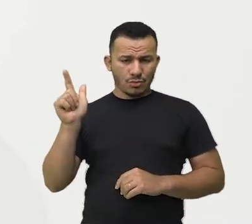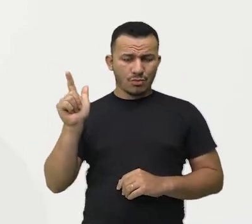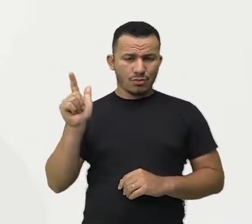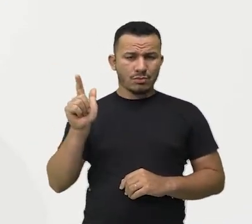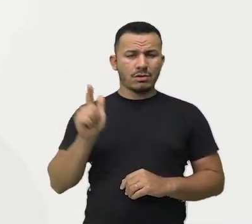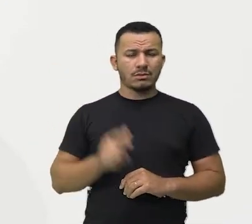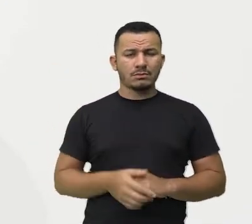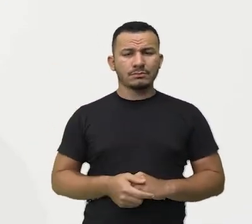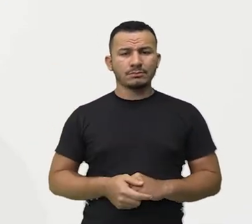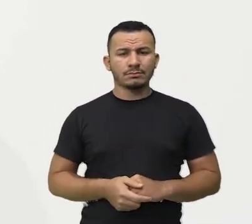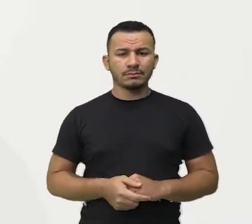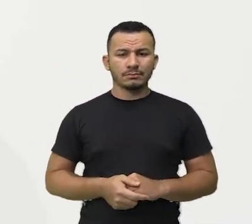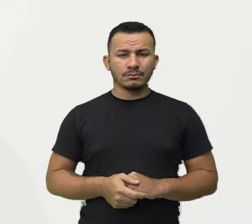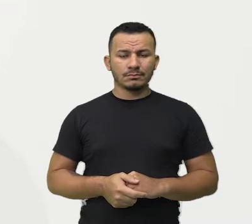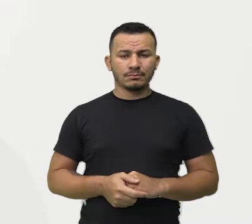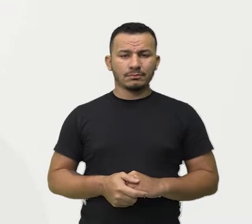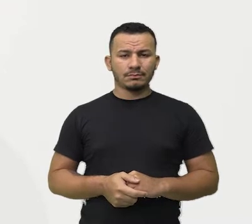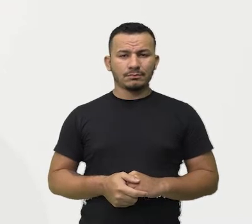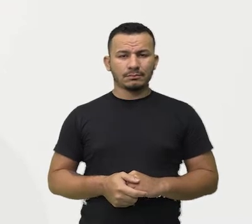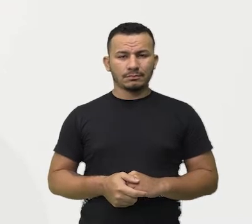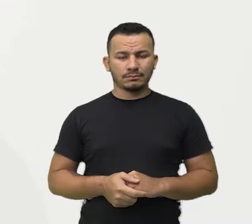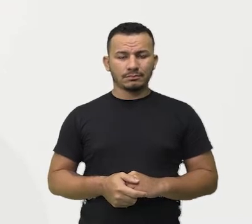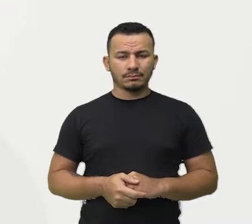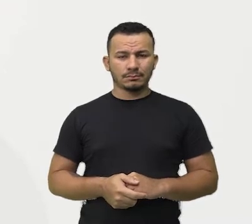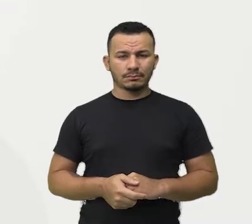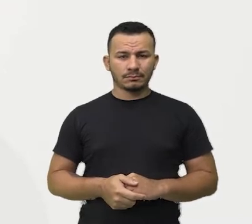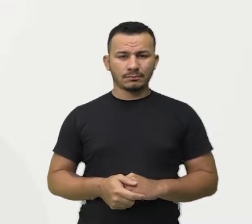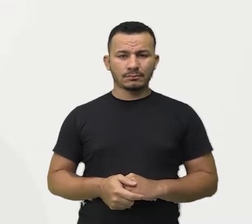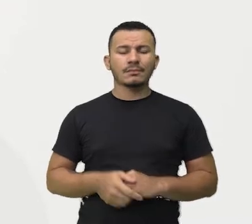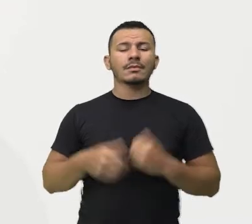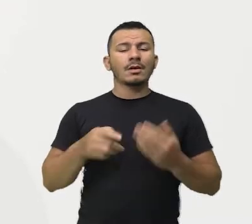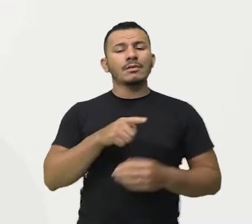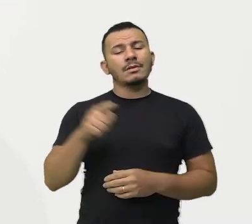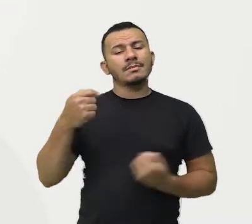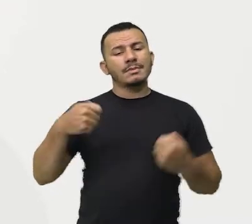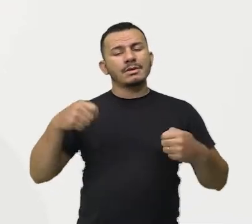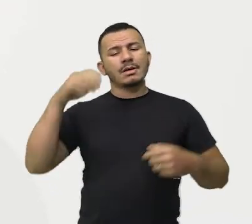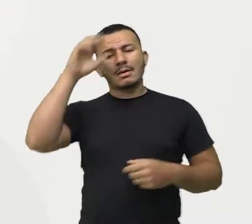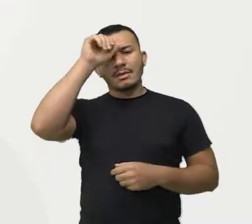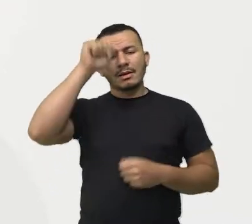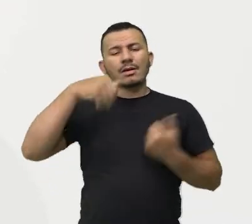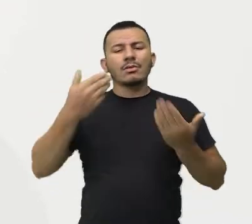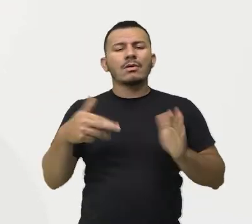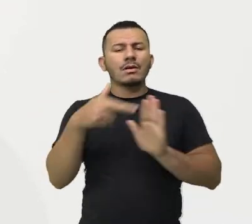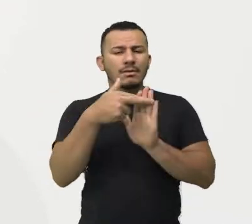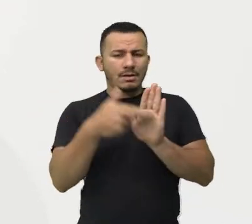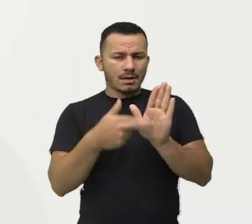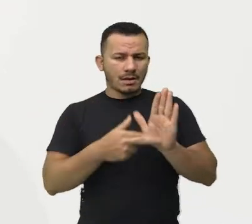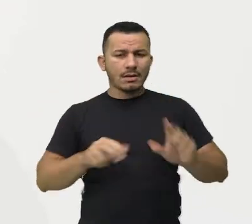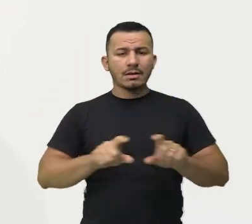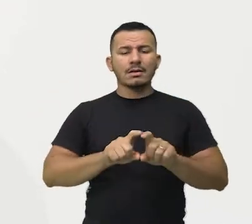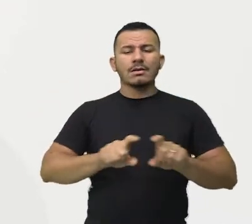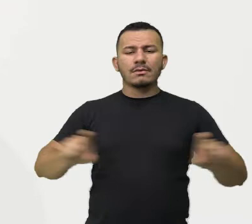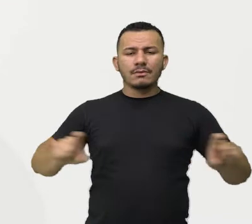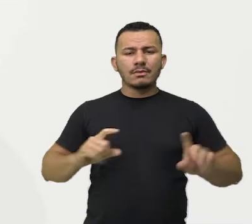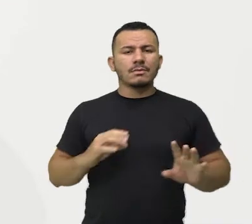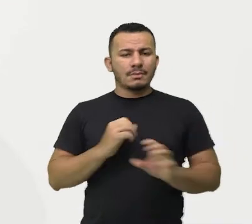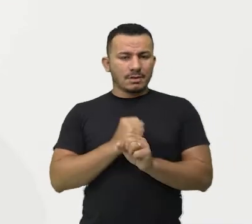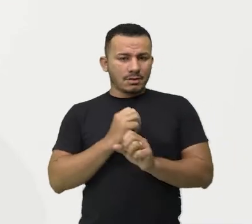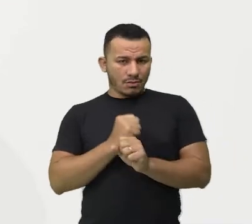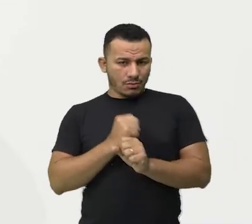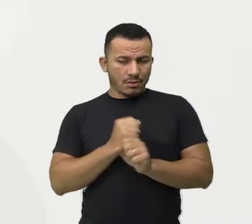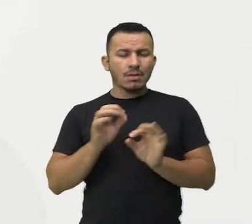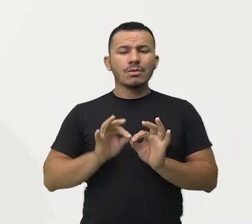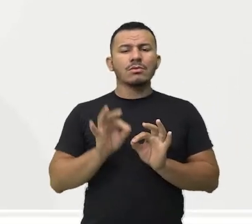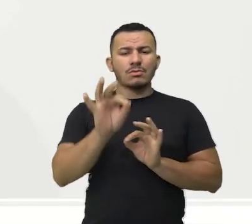pessoal, no cálculo do comprimento da circunferência é exatamente a gente saber a fórmula, né?